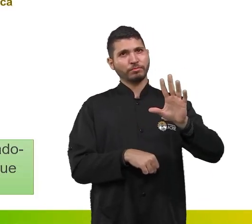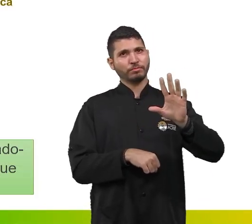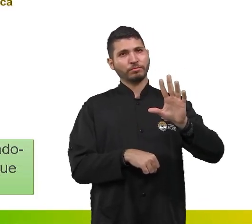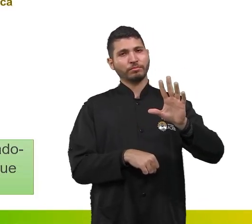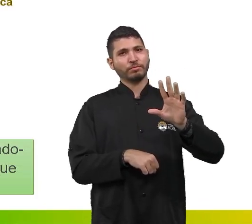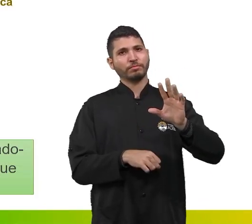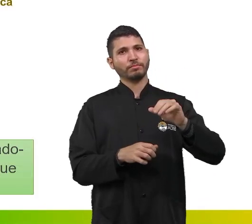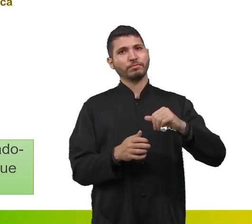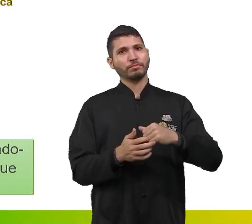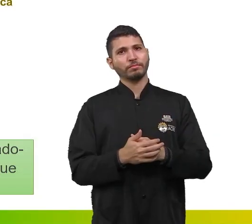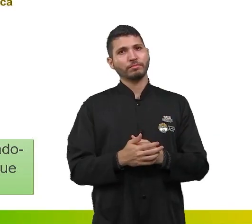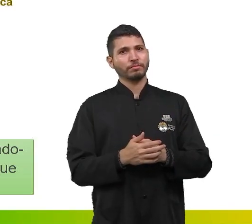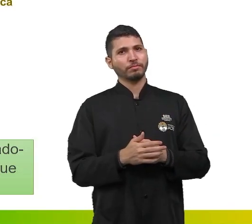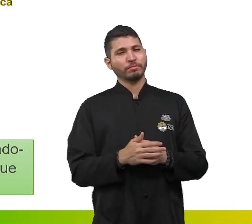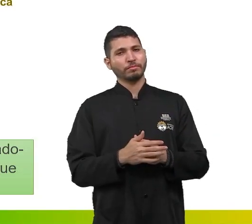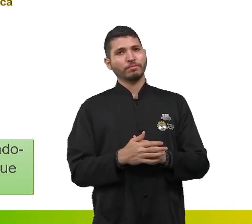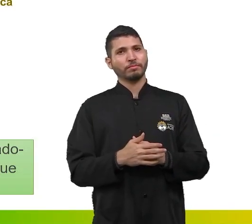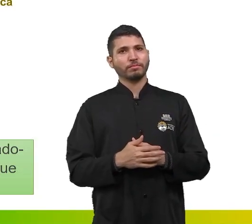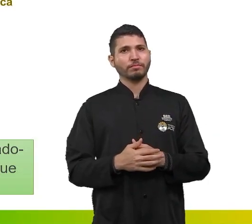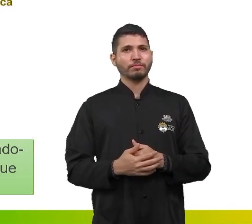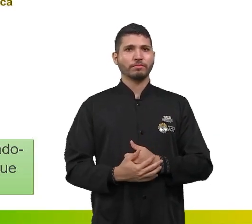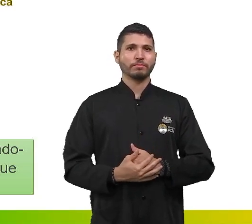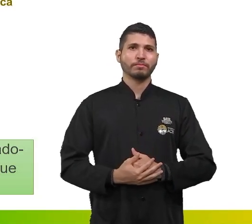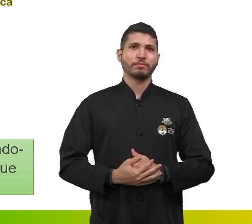Pilar número 1,